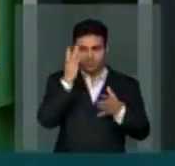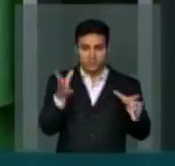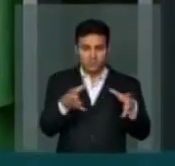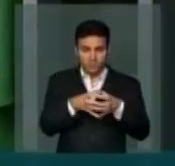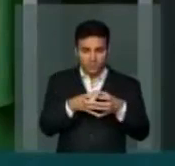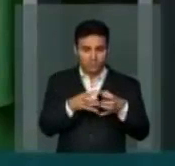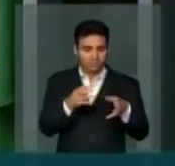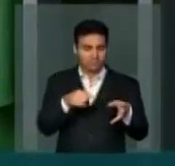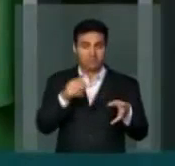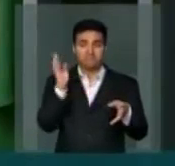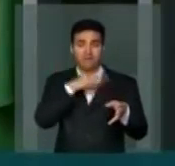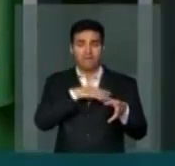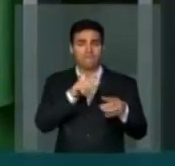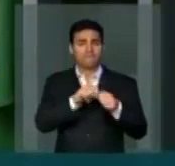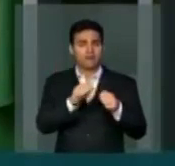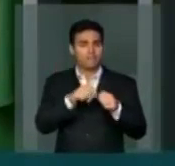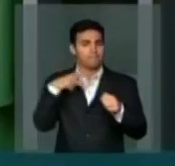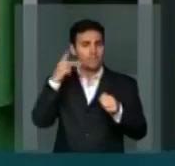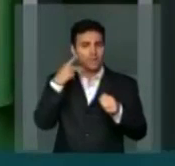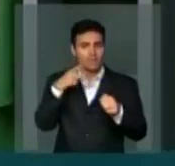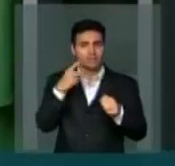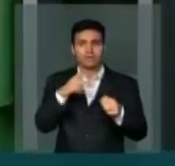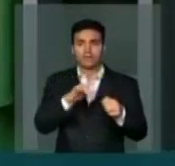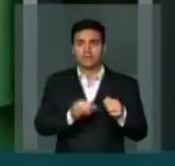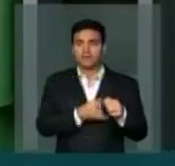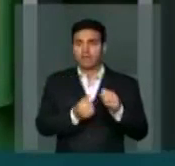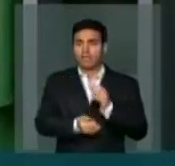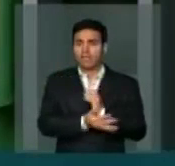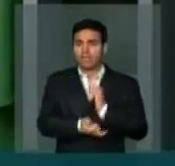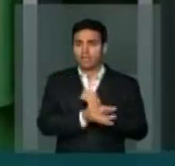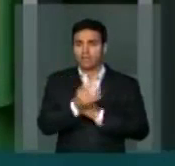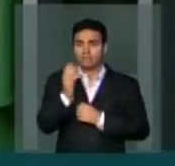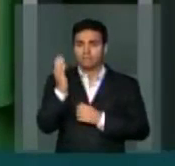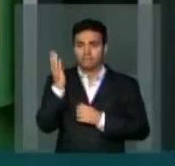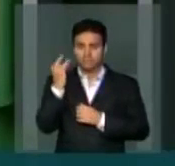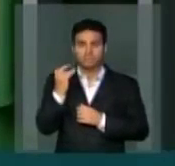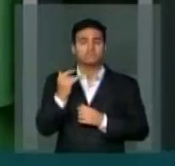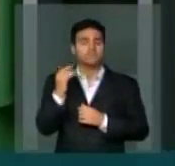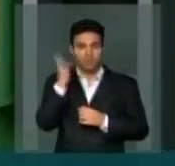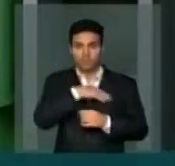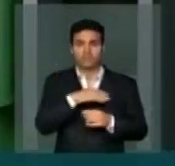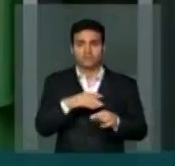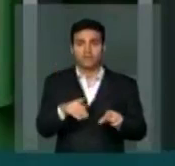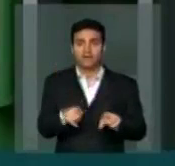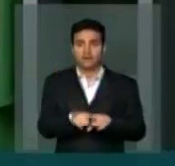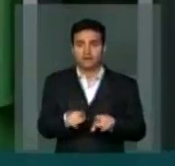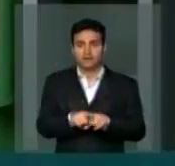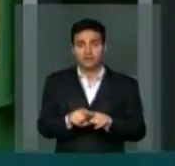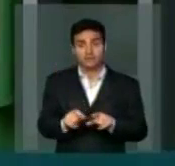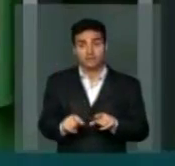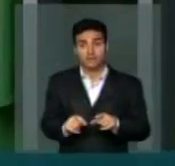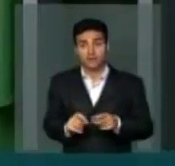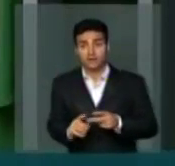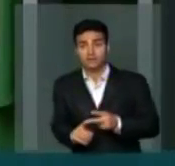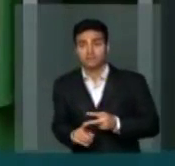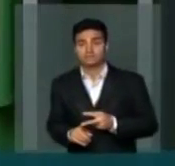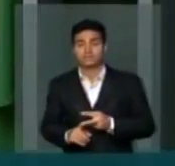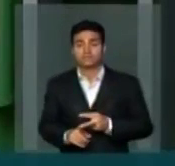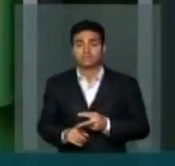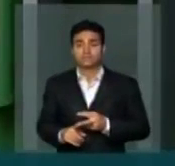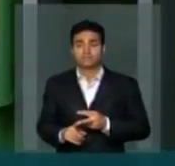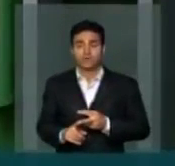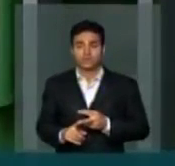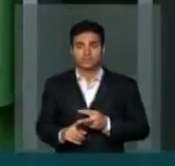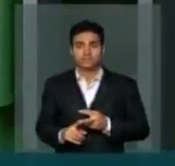política espetáculo da bizonha arte de fingir representar o povo enquanto